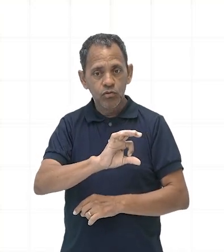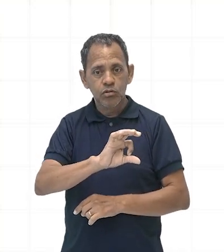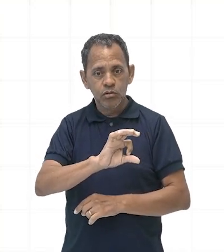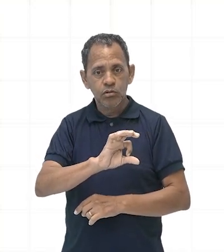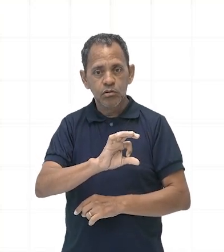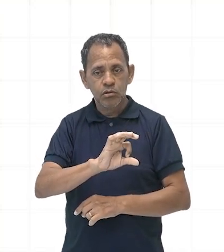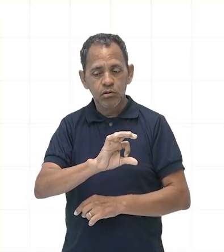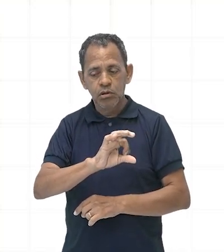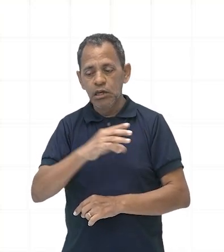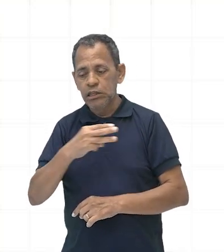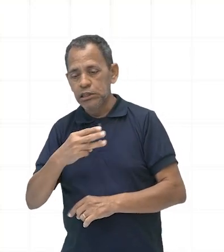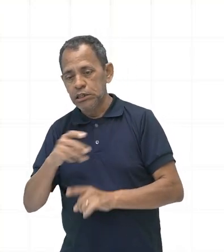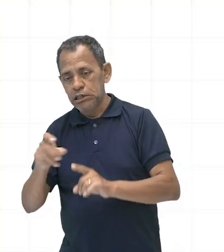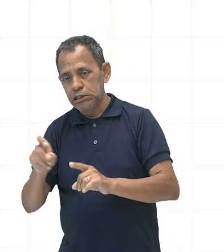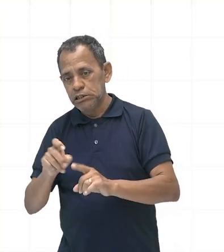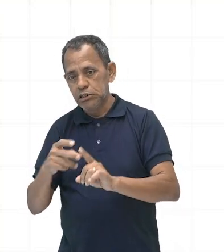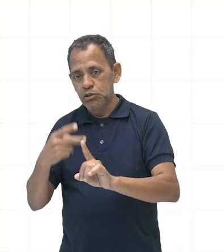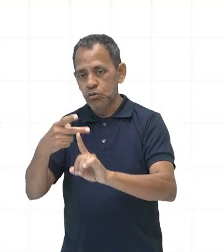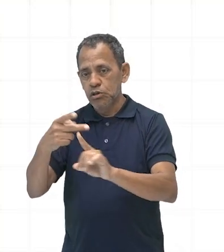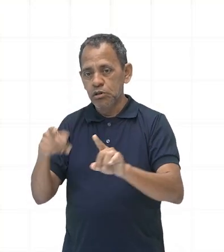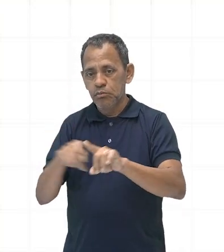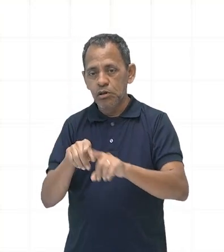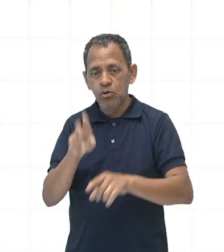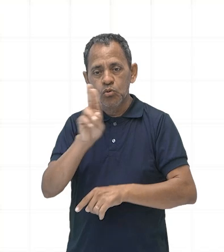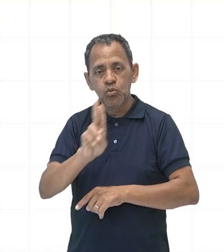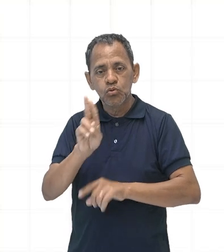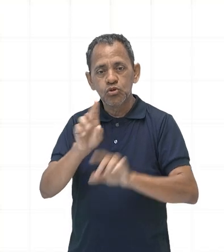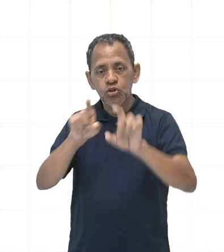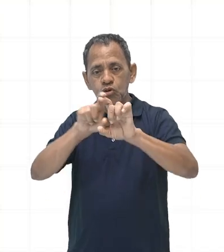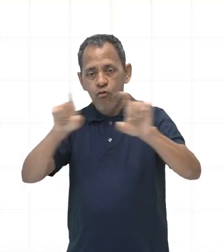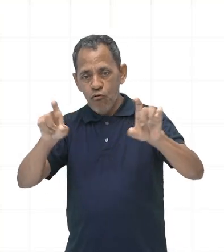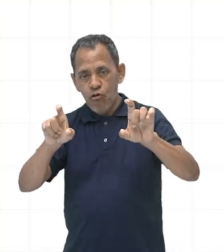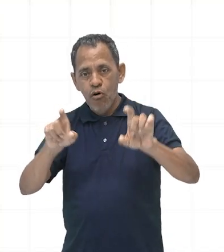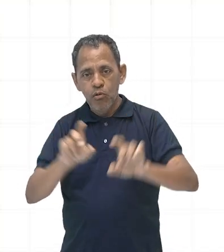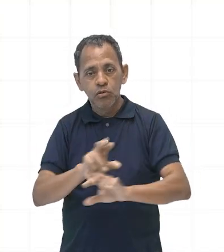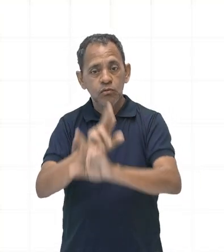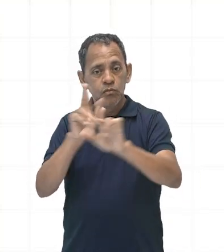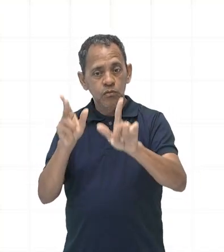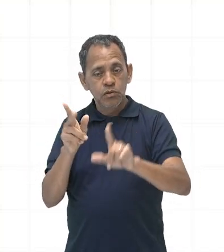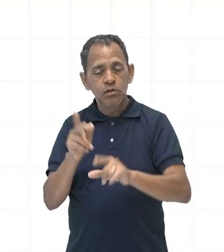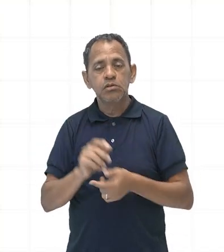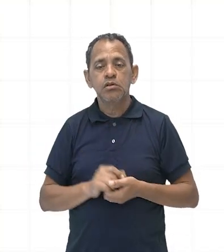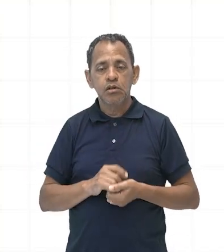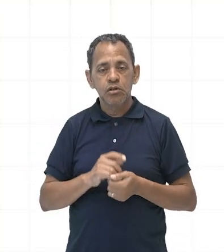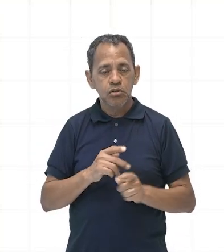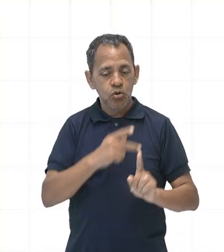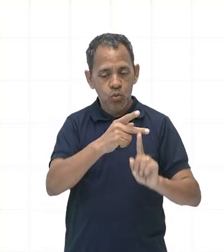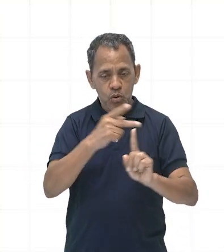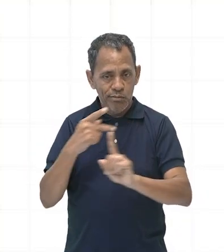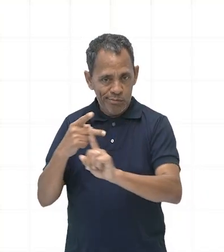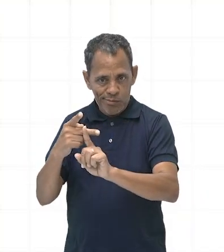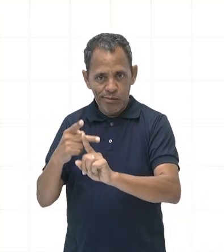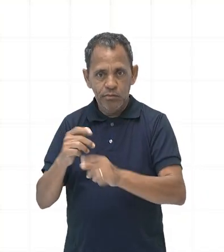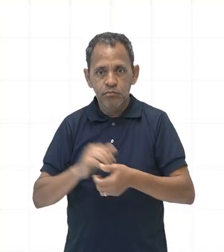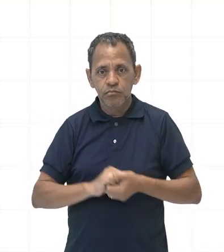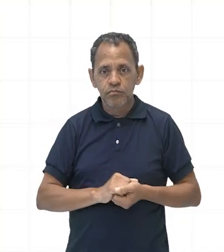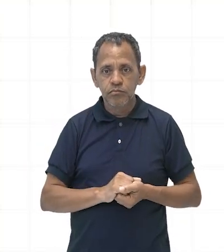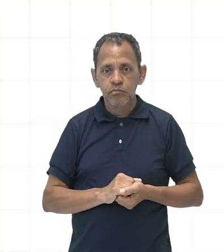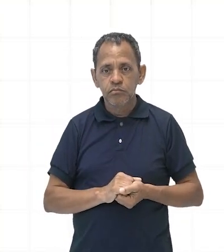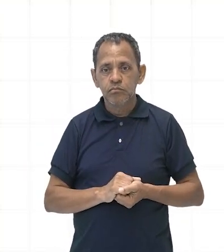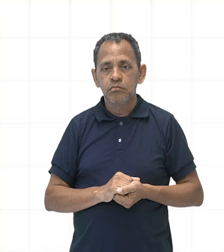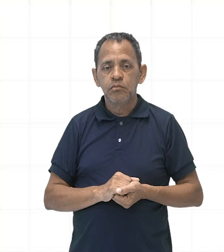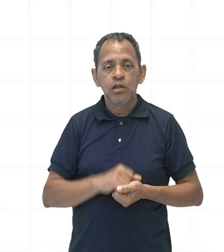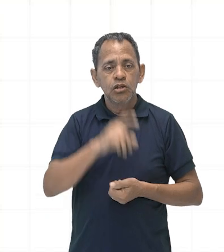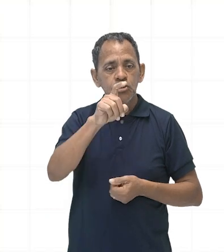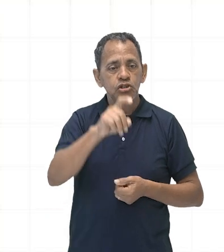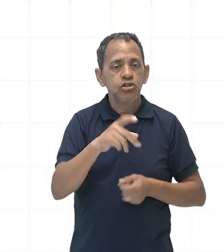quadrado. Então, aplicando a fórmula da diferença de dois quadrados, que fórmula é essa, professor? Essa daqui, ó,